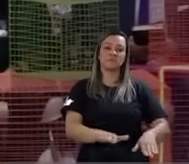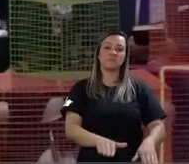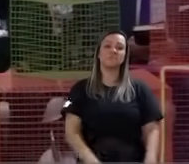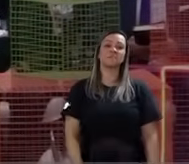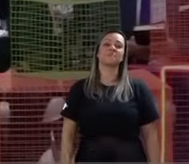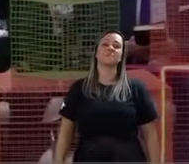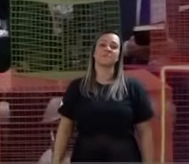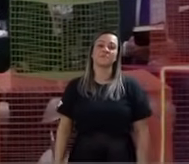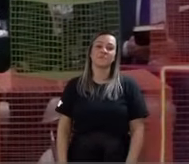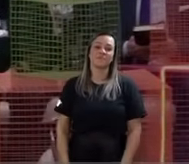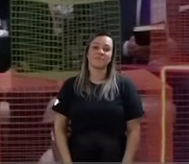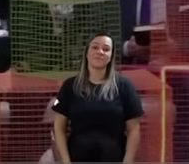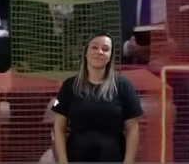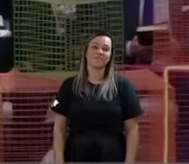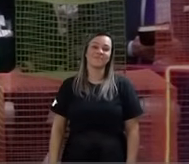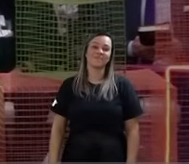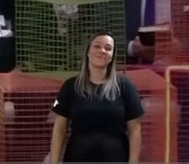sossegai,